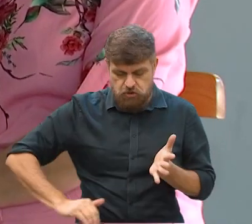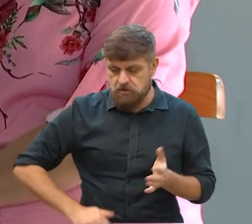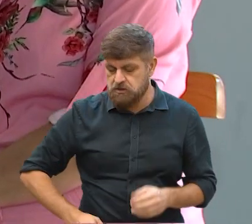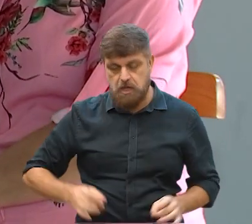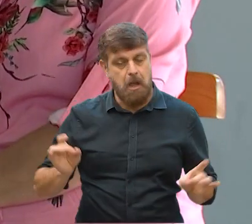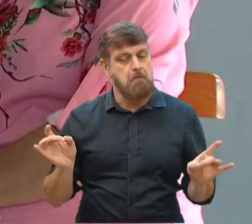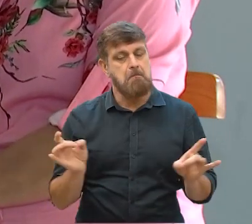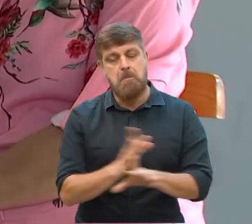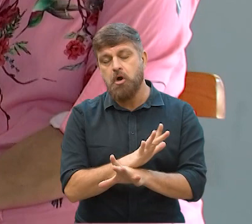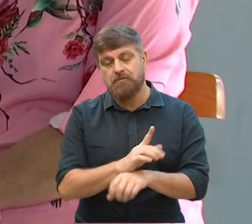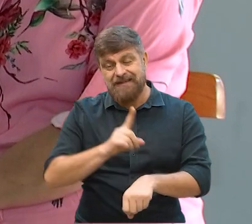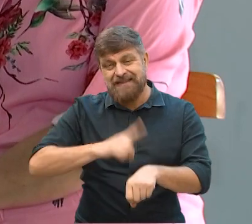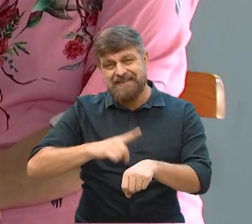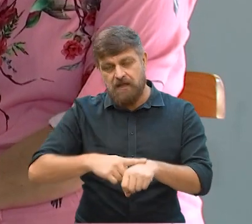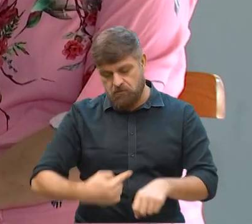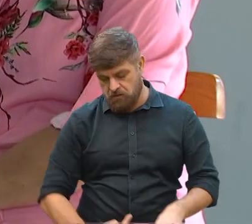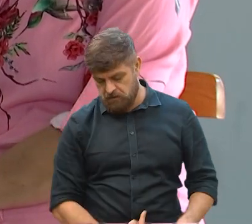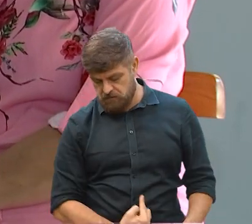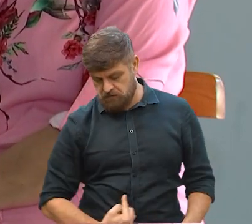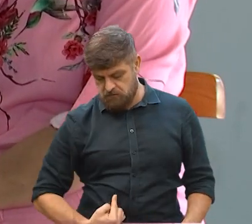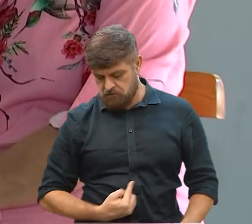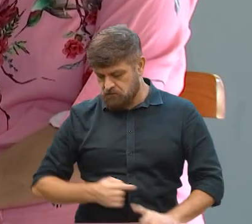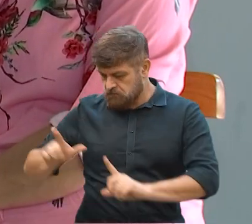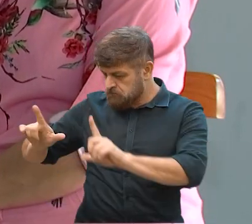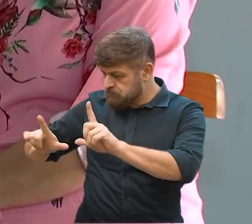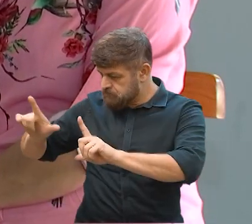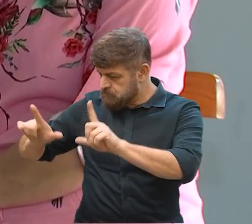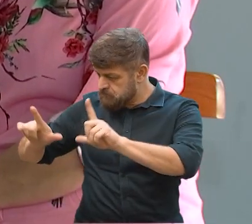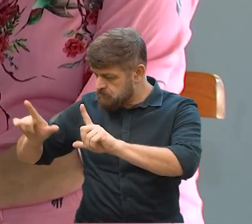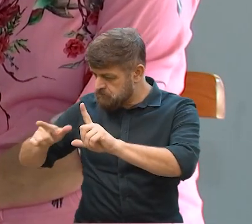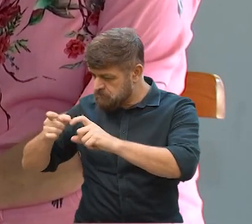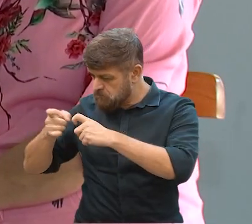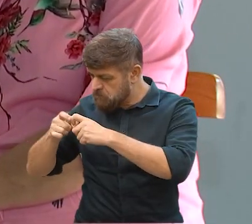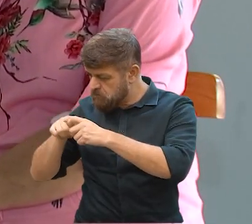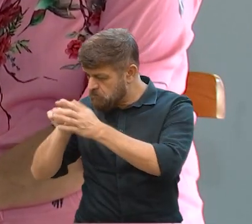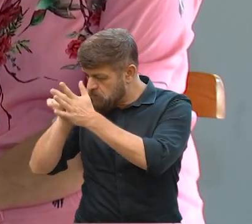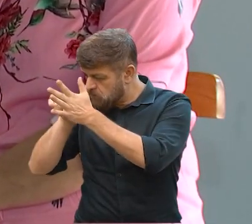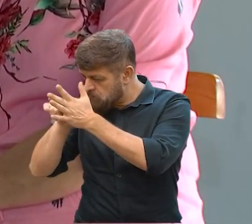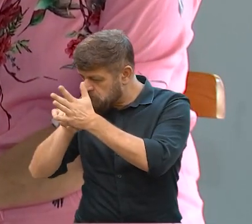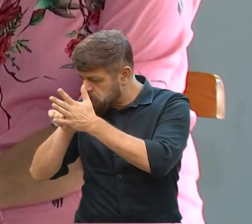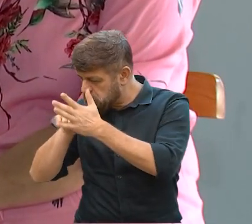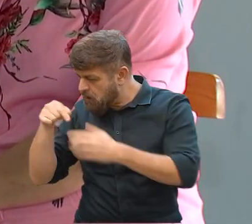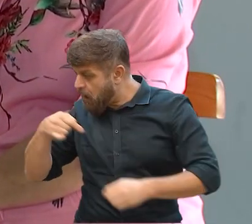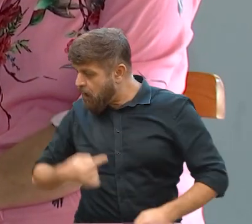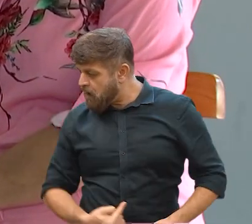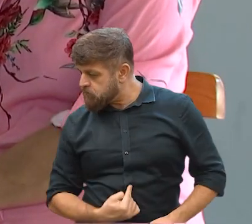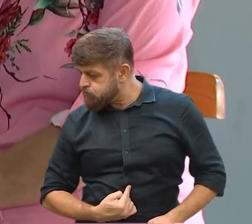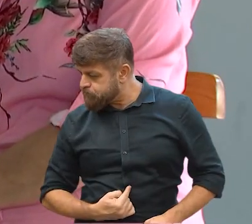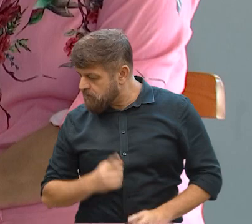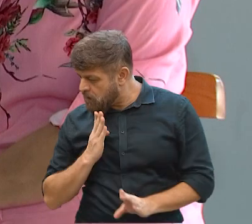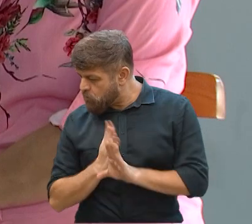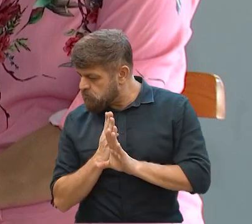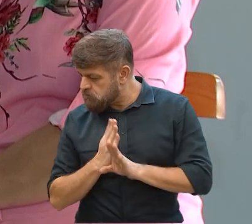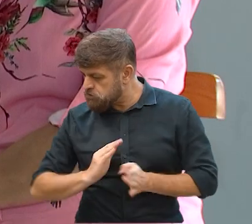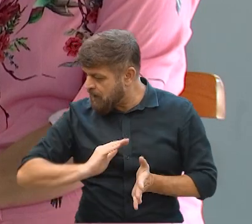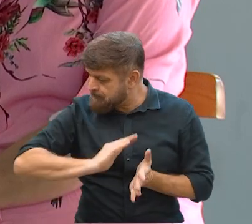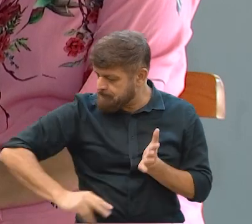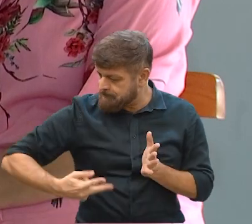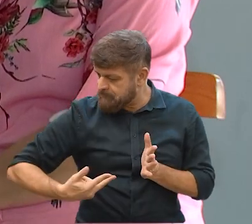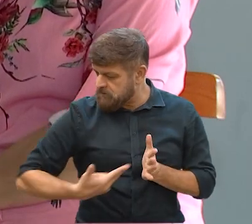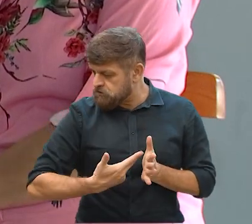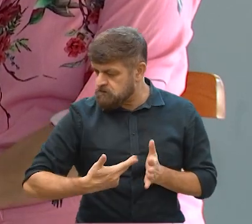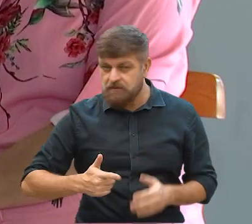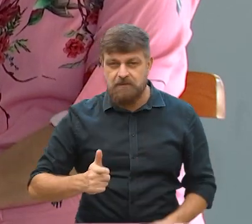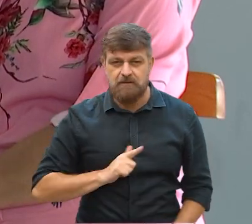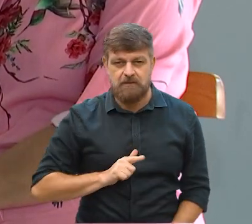na própria colonoscopia, durante o próprio exame. Então, por isso é necessário um preparo do cólon, que muitas